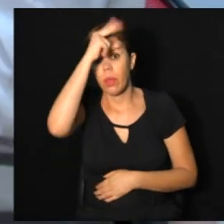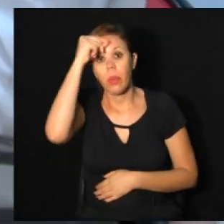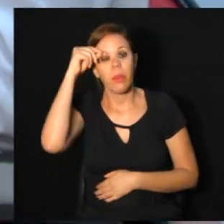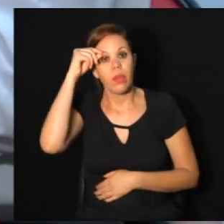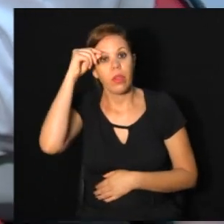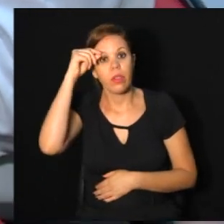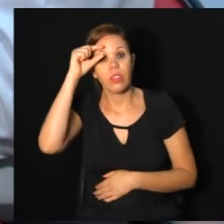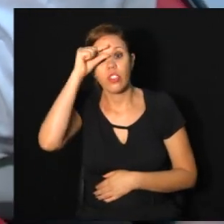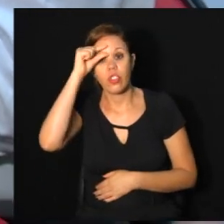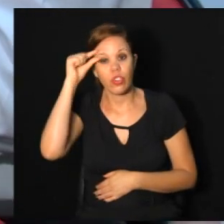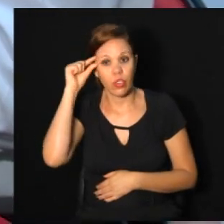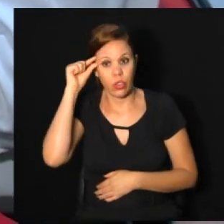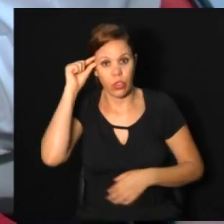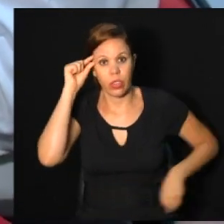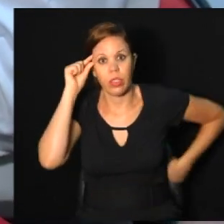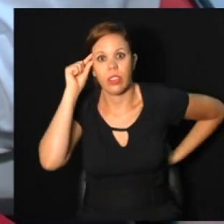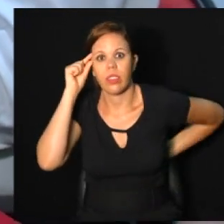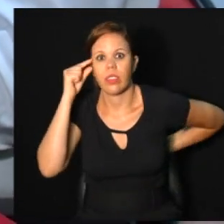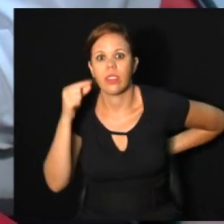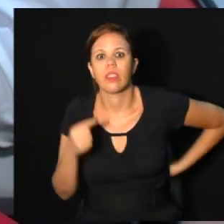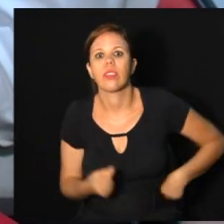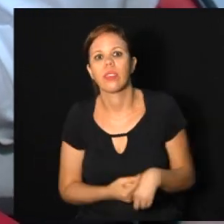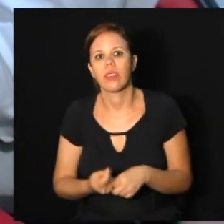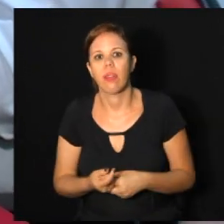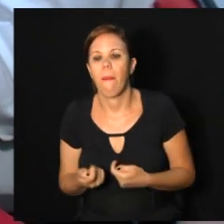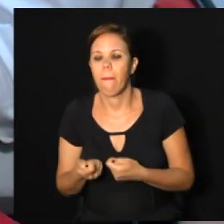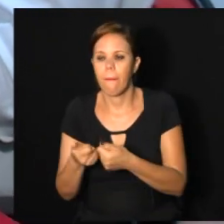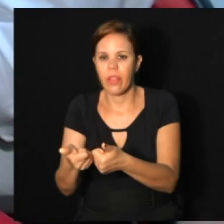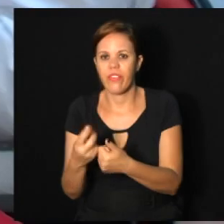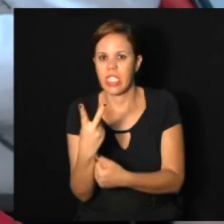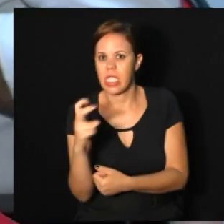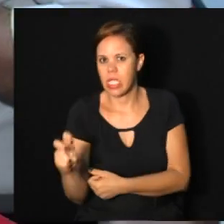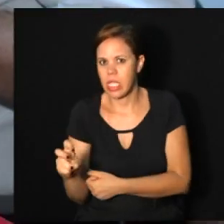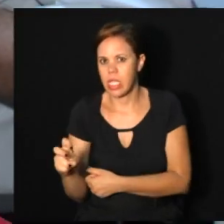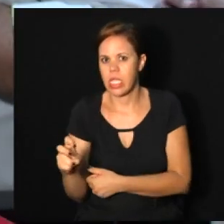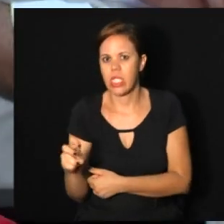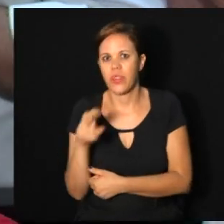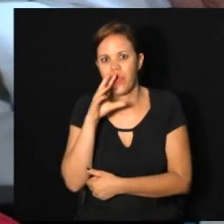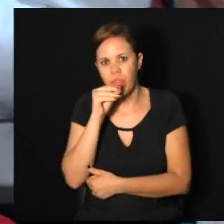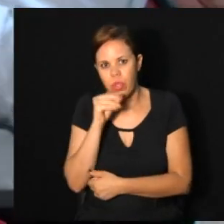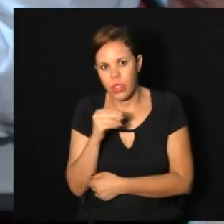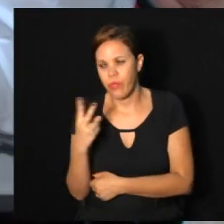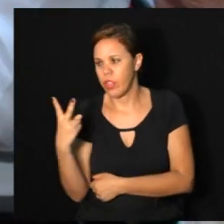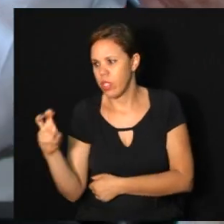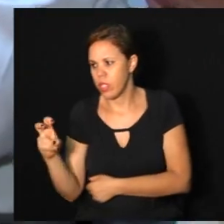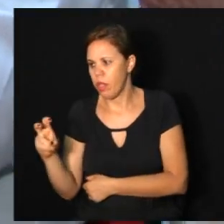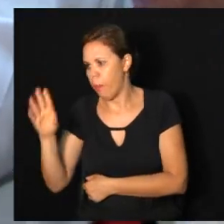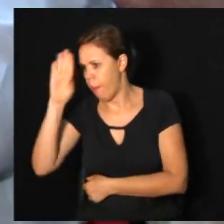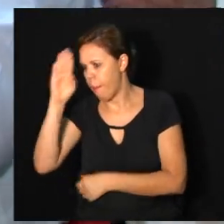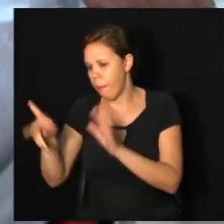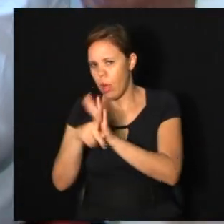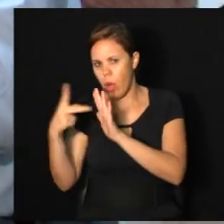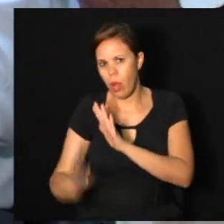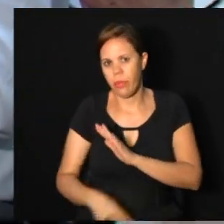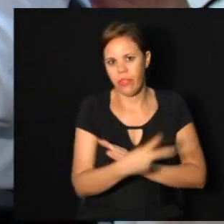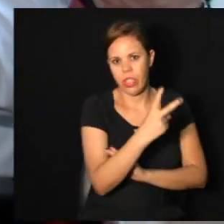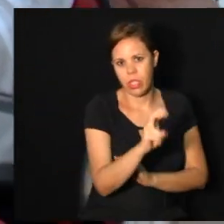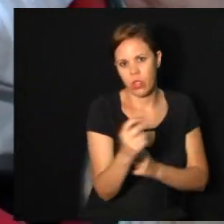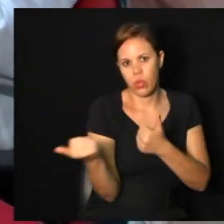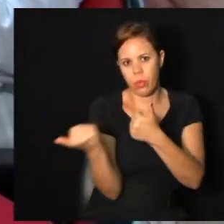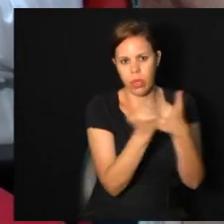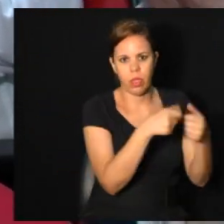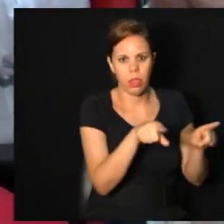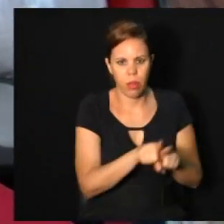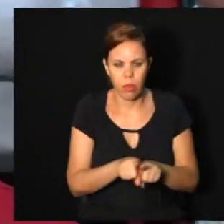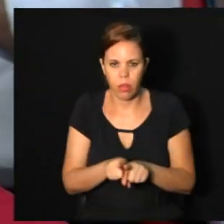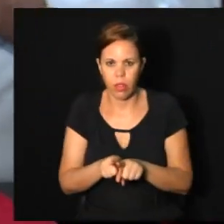Campinas, Jonas Donizete, empossou 25 membros titulares e 25 suplentes, que vão integrar os 5 conselhos